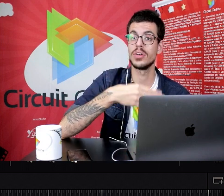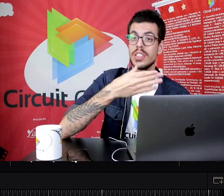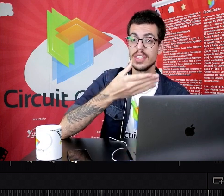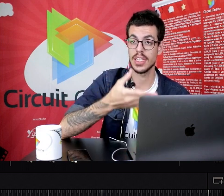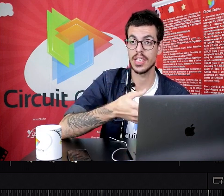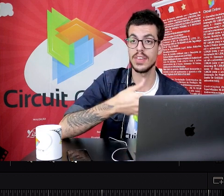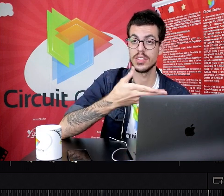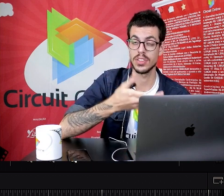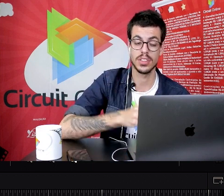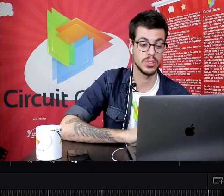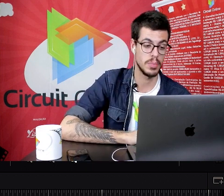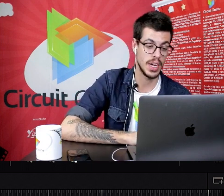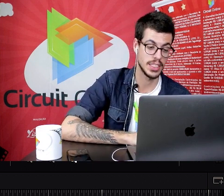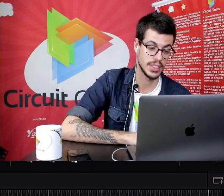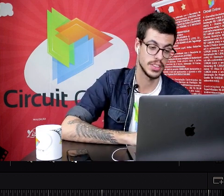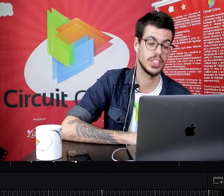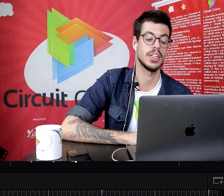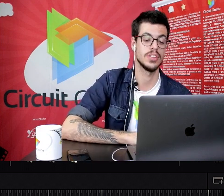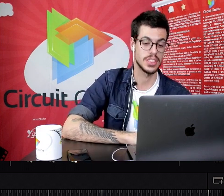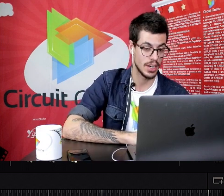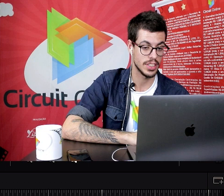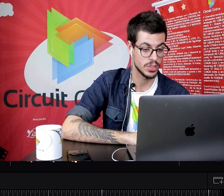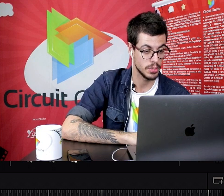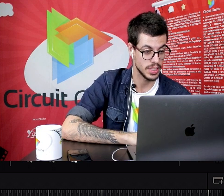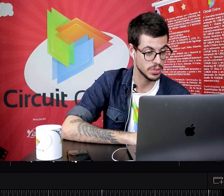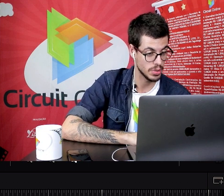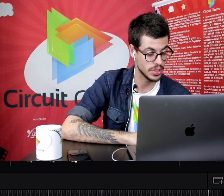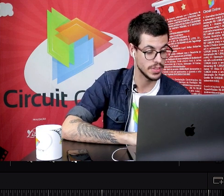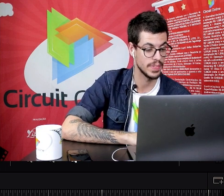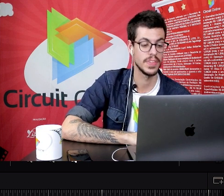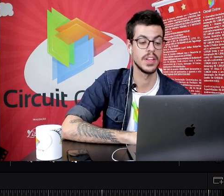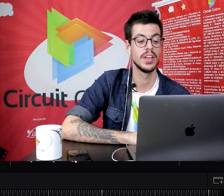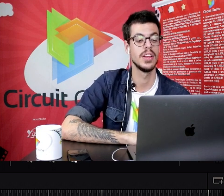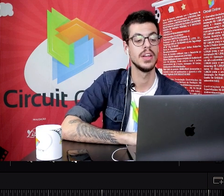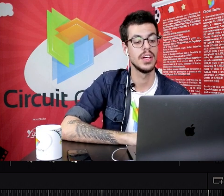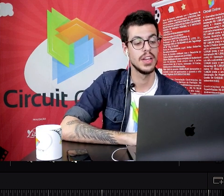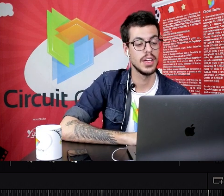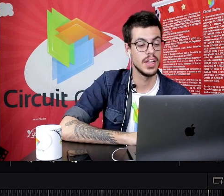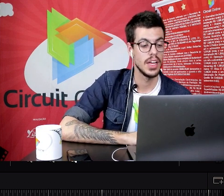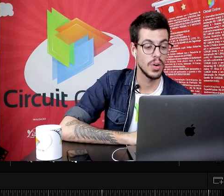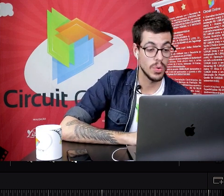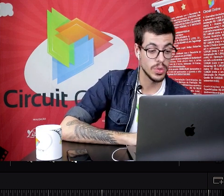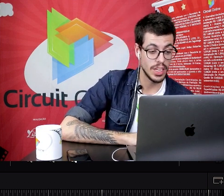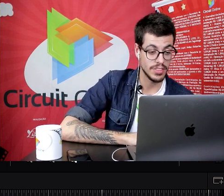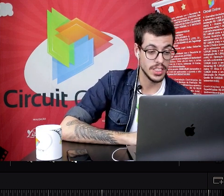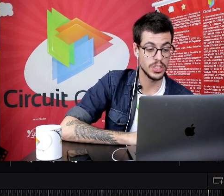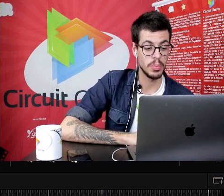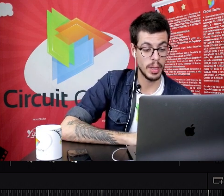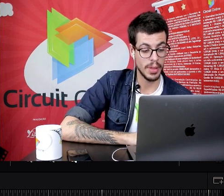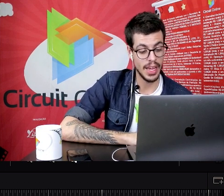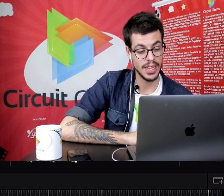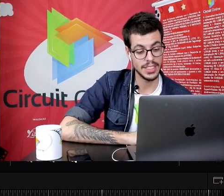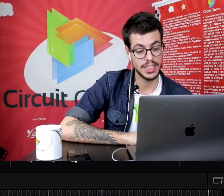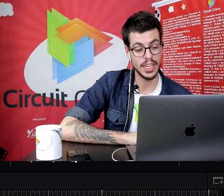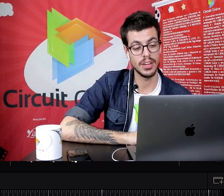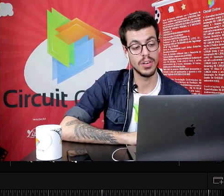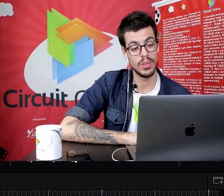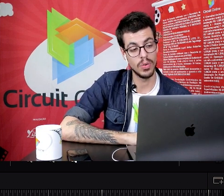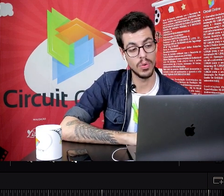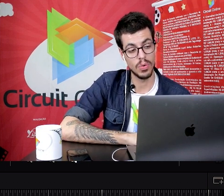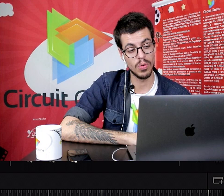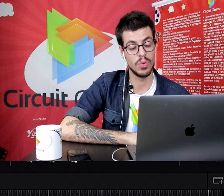log, de organizar as gravações e tudo mais, já que a nossa aula é sobre isso hoje, o DaVinci, o Premiere, eles